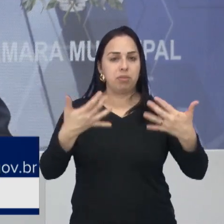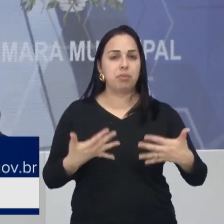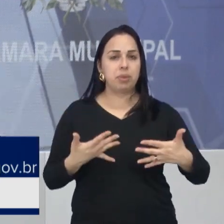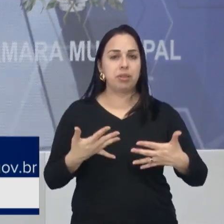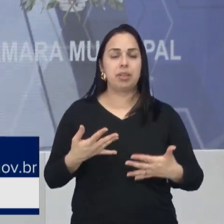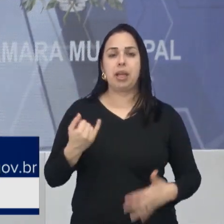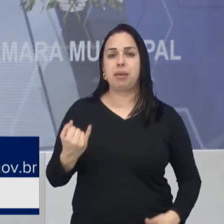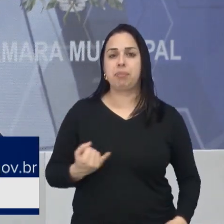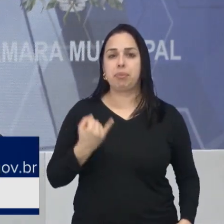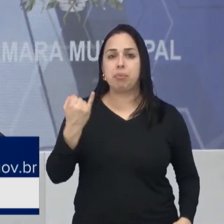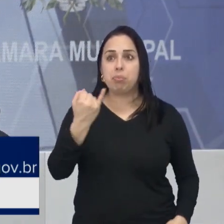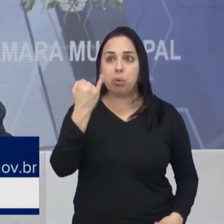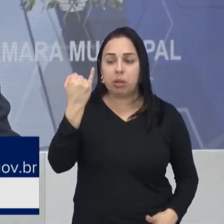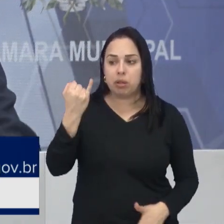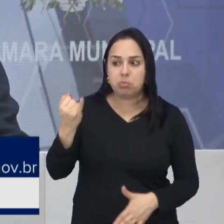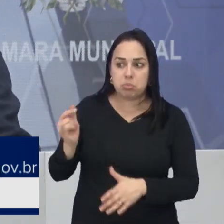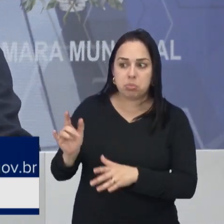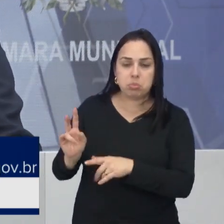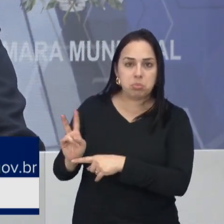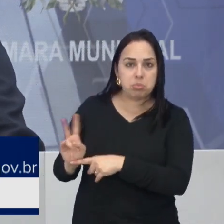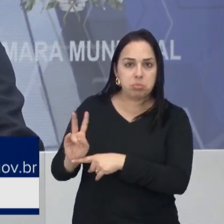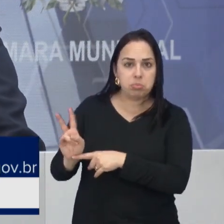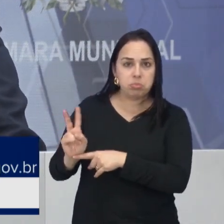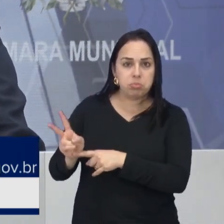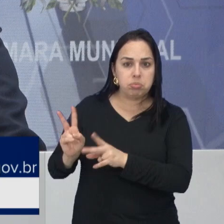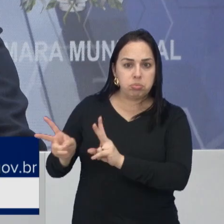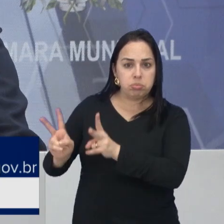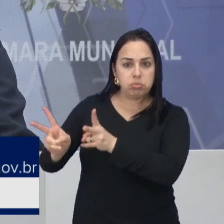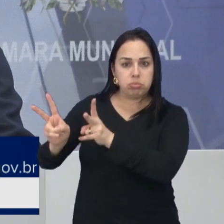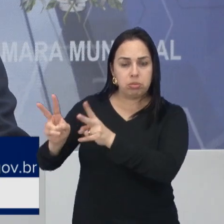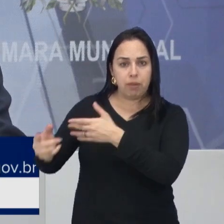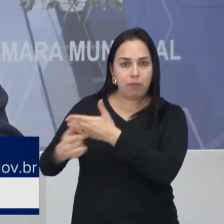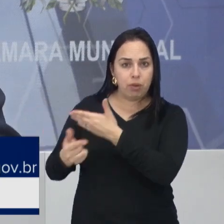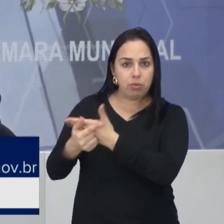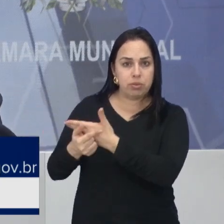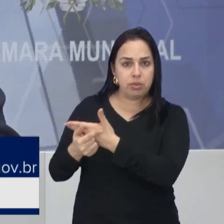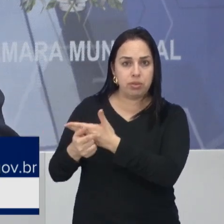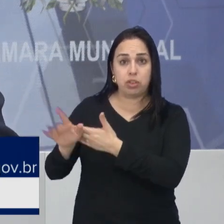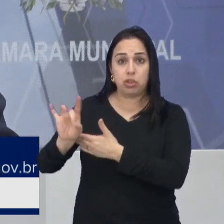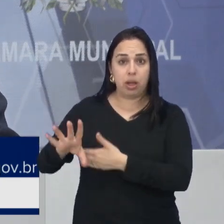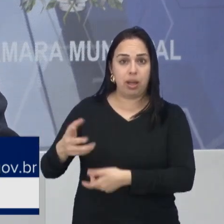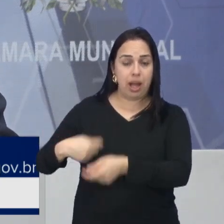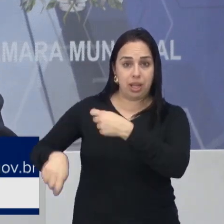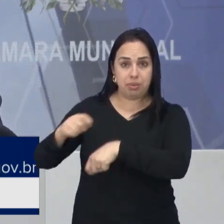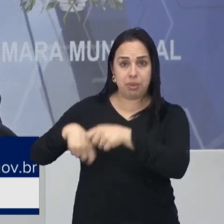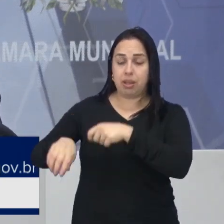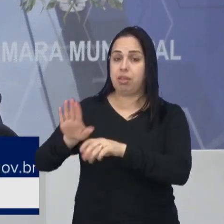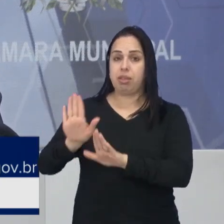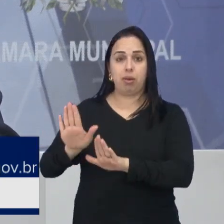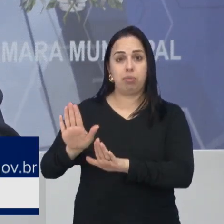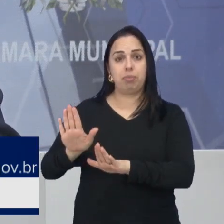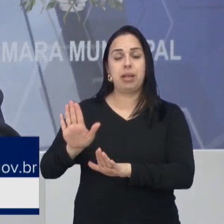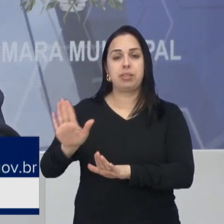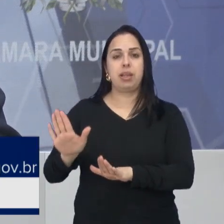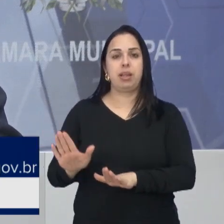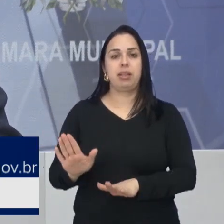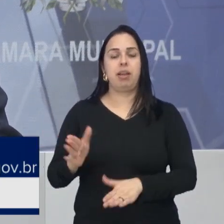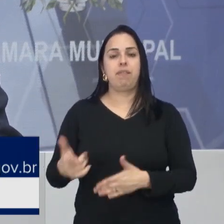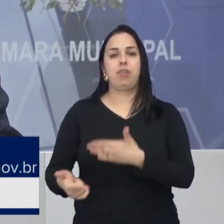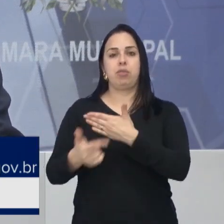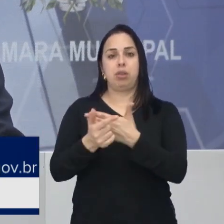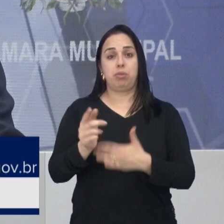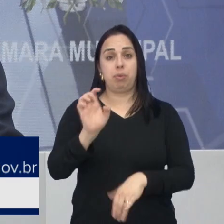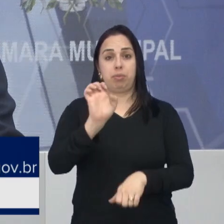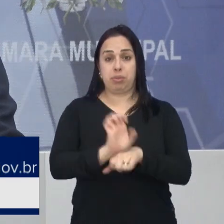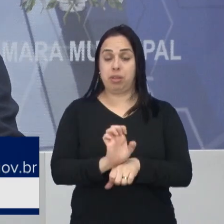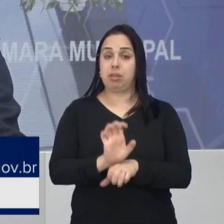de determinadas carreiras, que não são carreiras meramente administrativas, são carreiras de Estado, para que a